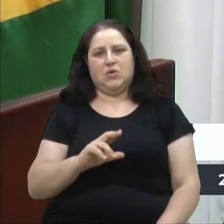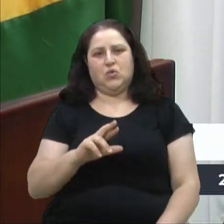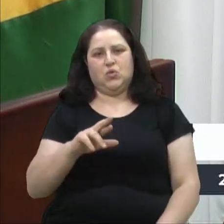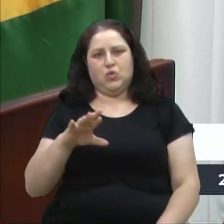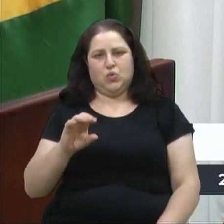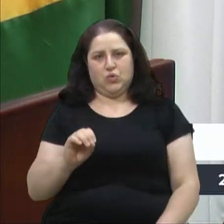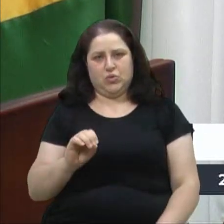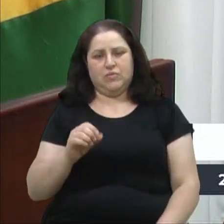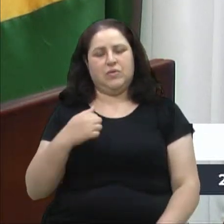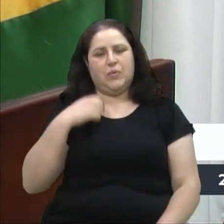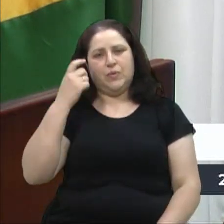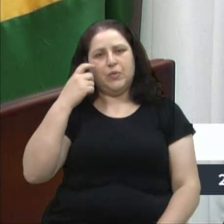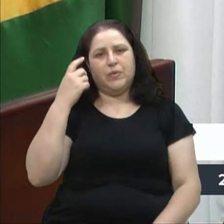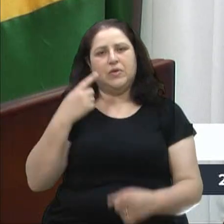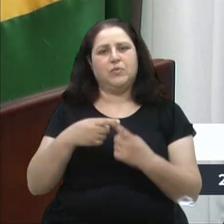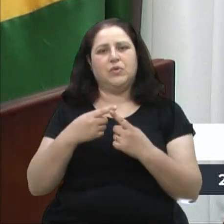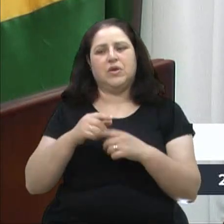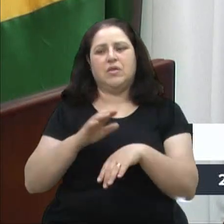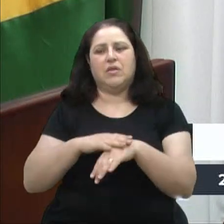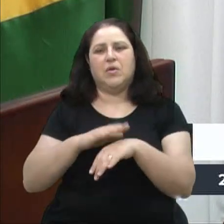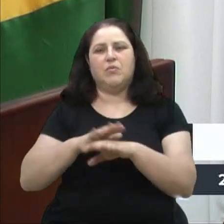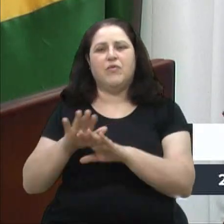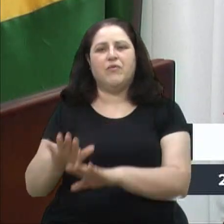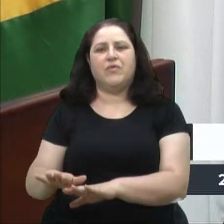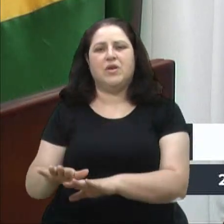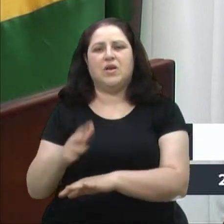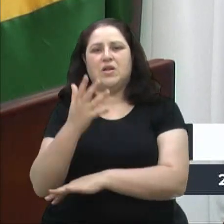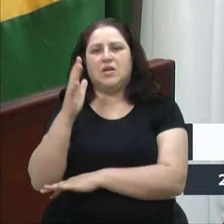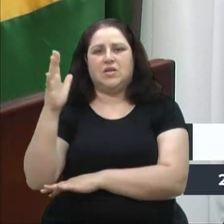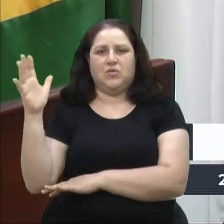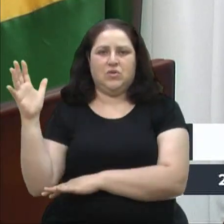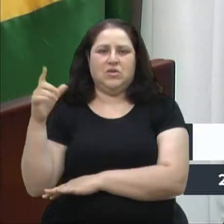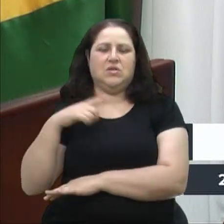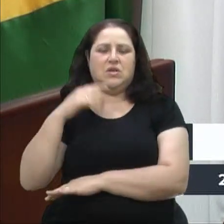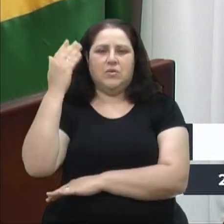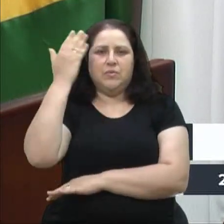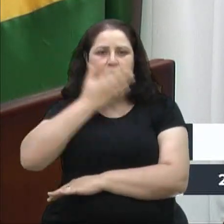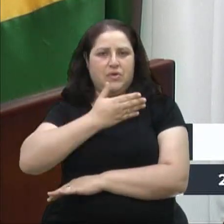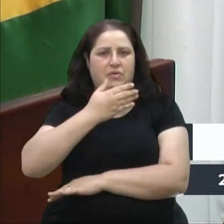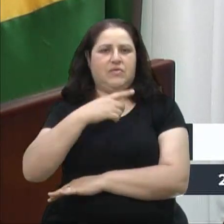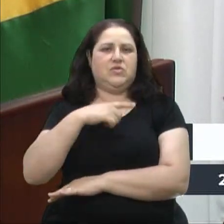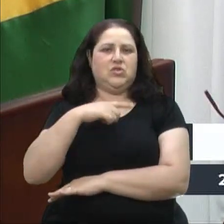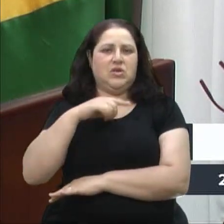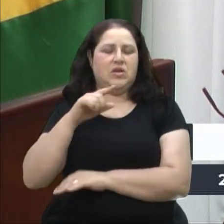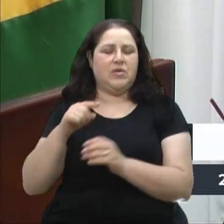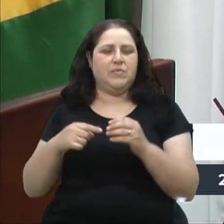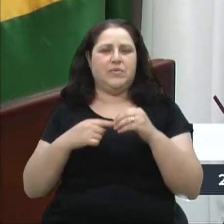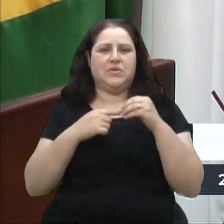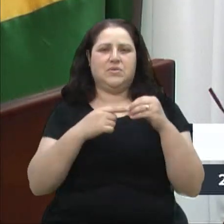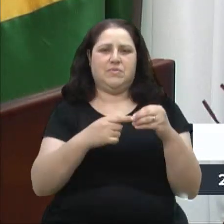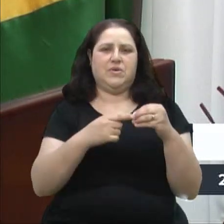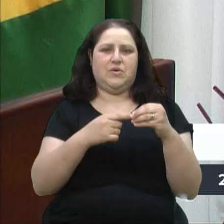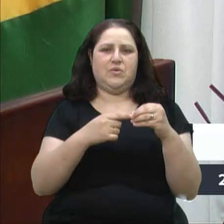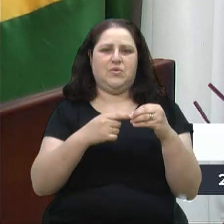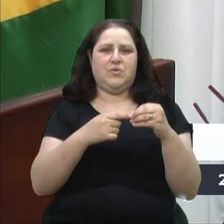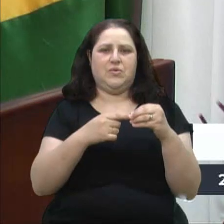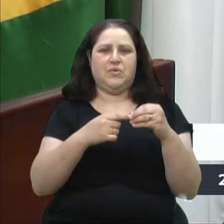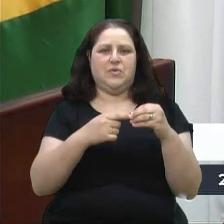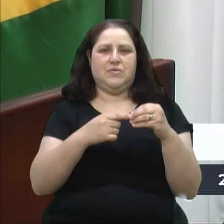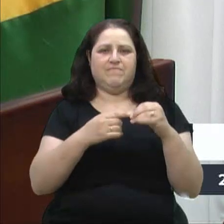é utilizado o mercúrio. E foi constatado, né, que é o principal fator